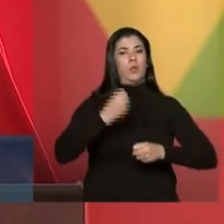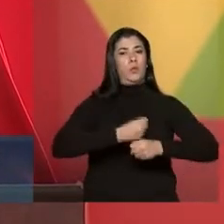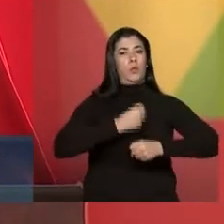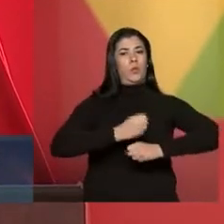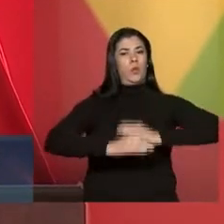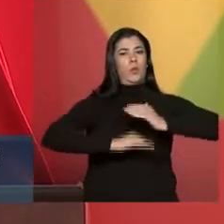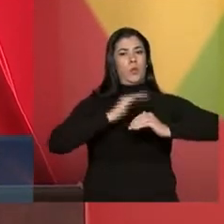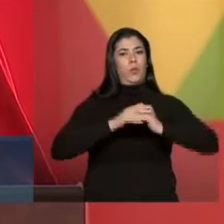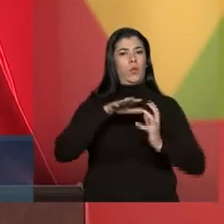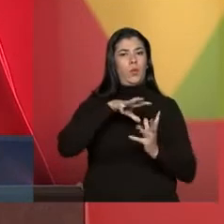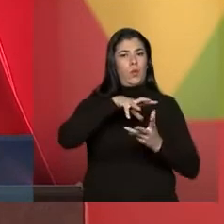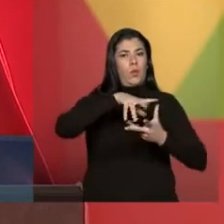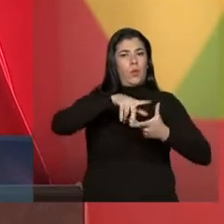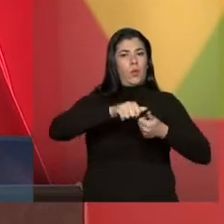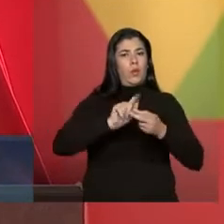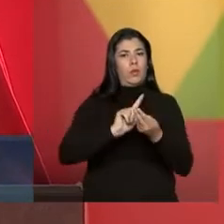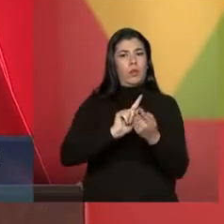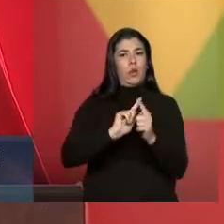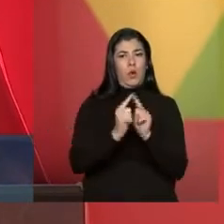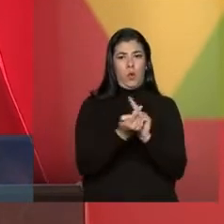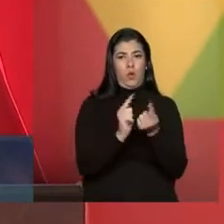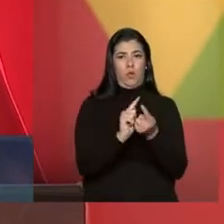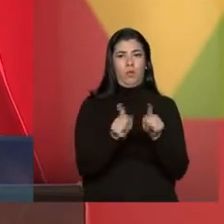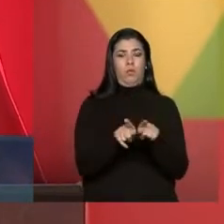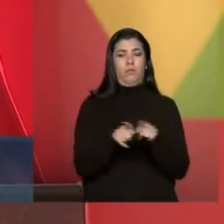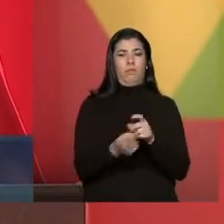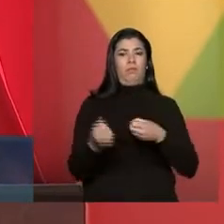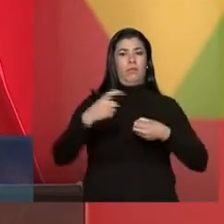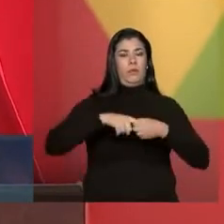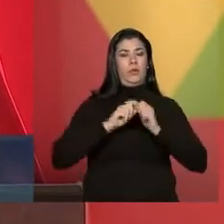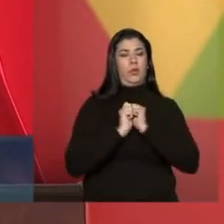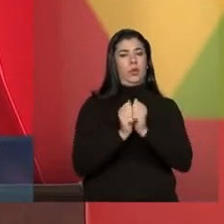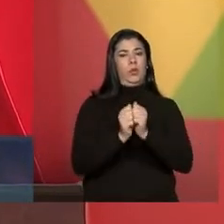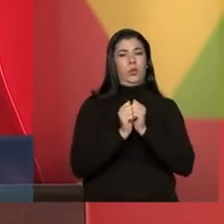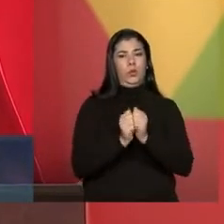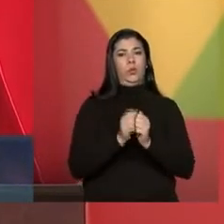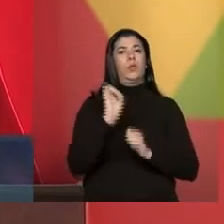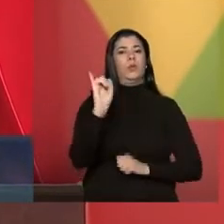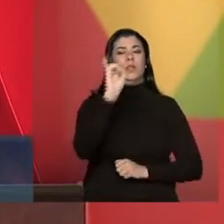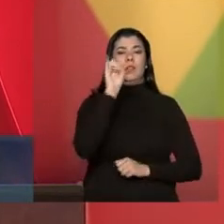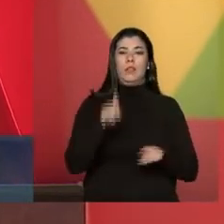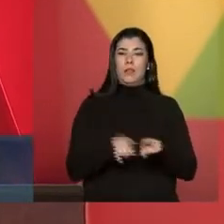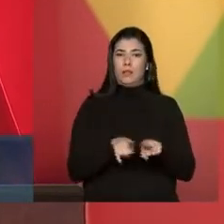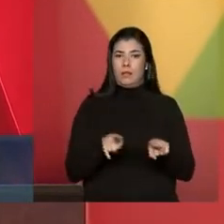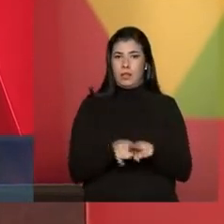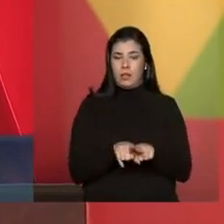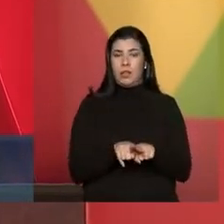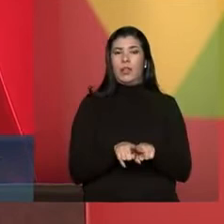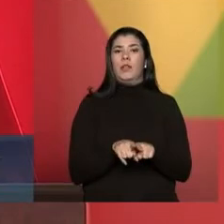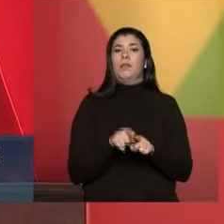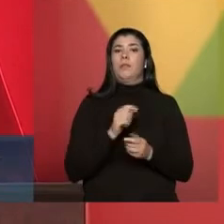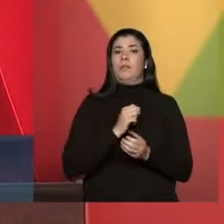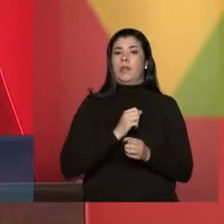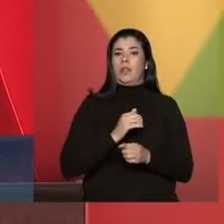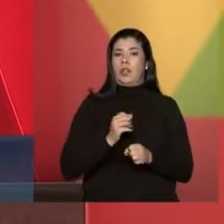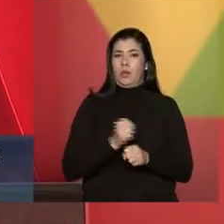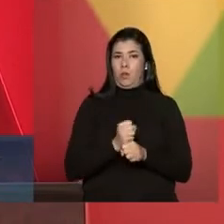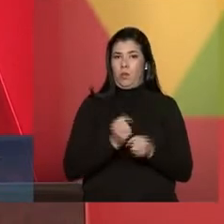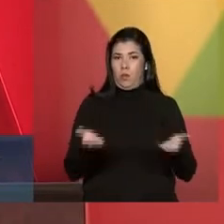ordem global. Essa parceria é particularmente importante em